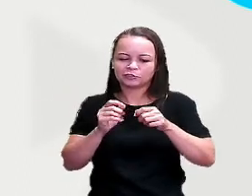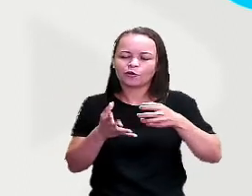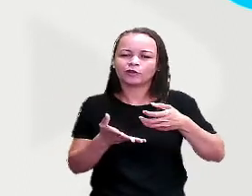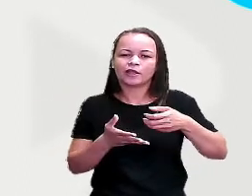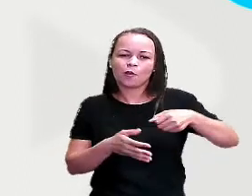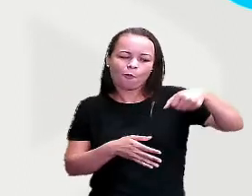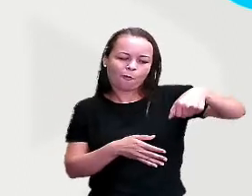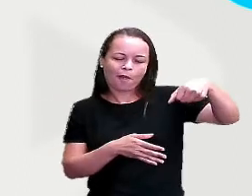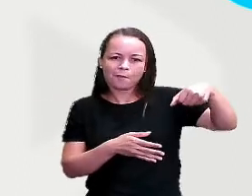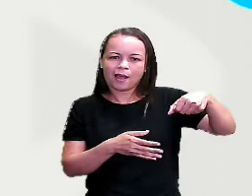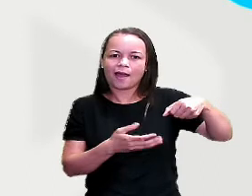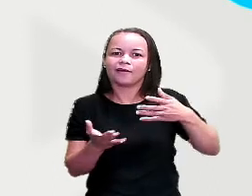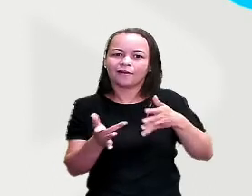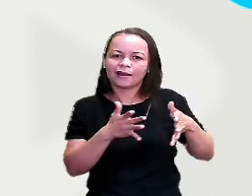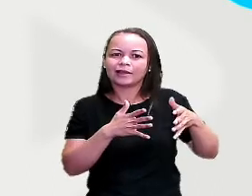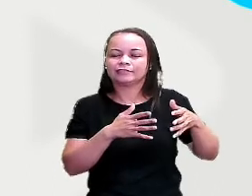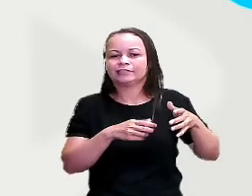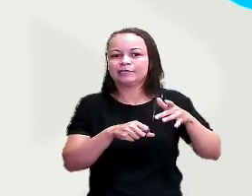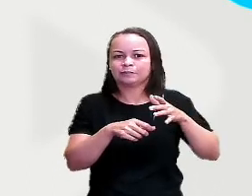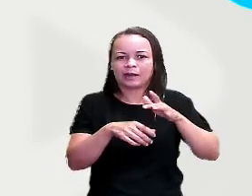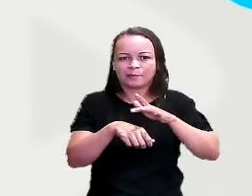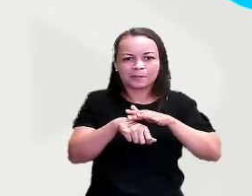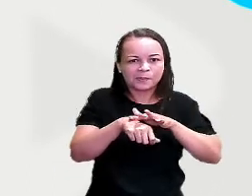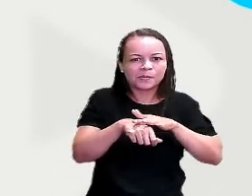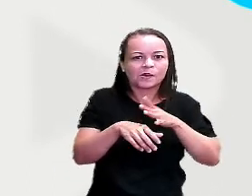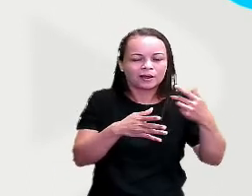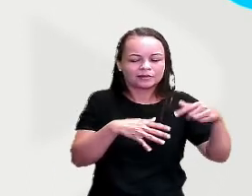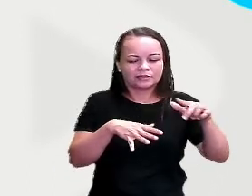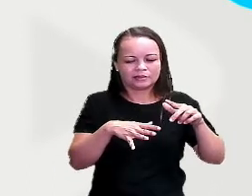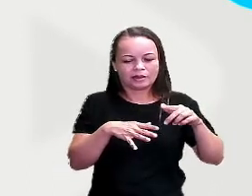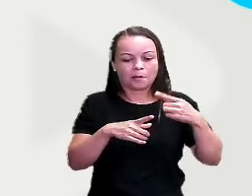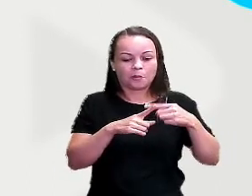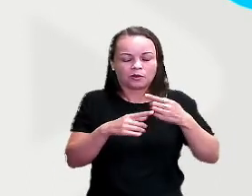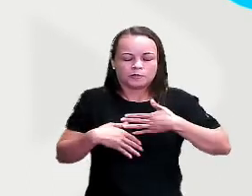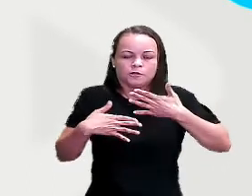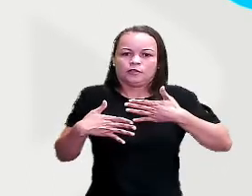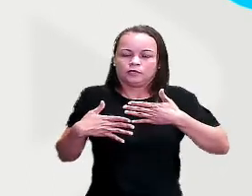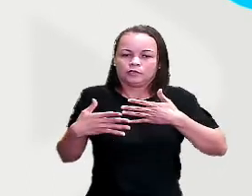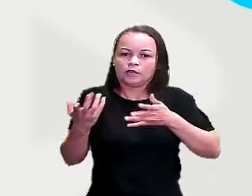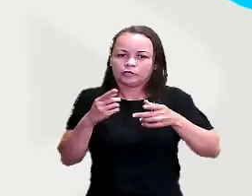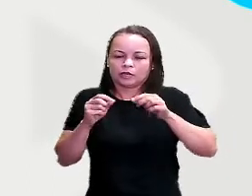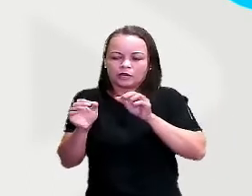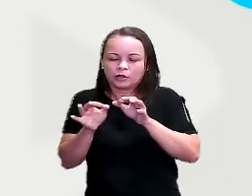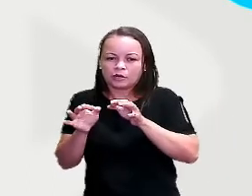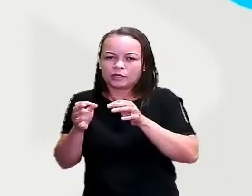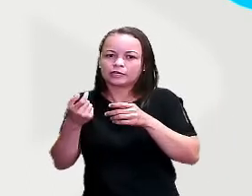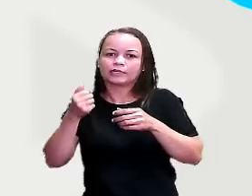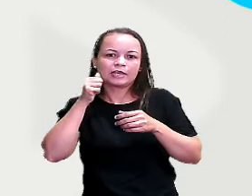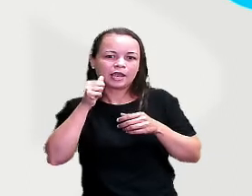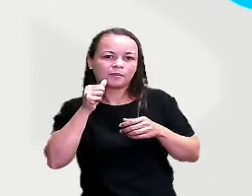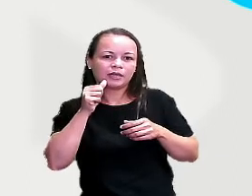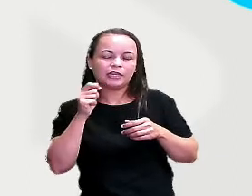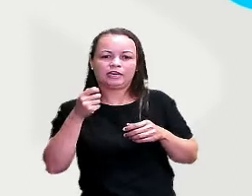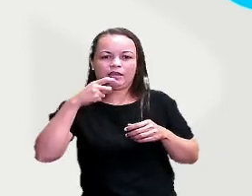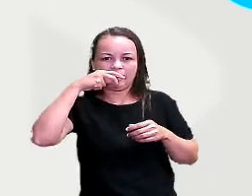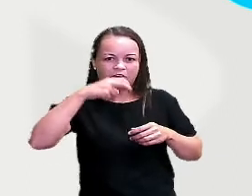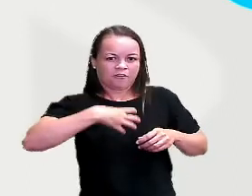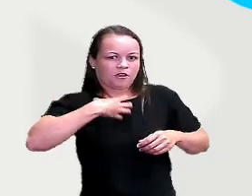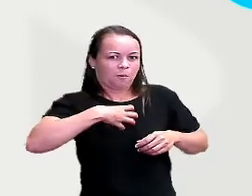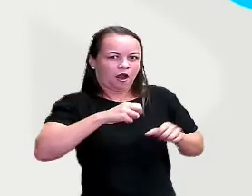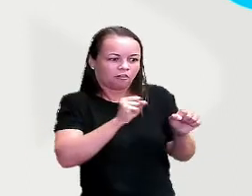Chanta acordou, já ficou assustado, porque ele sabia que ia mexendo com a Mônica ia ficar brava com ele,